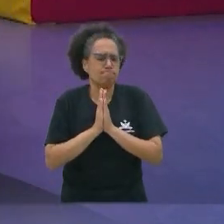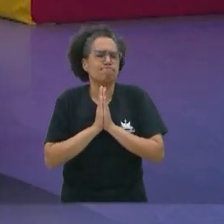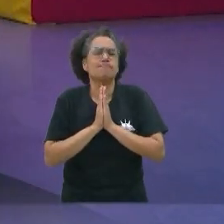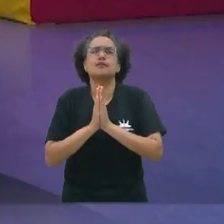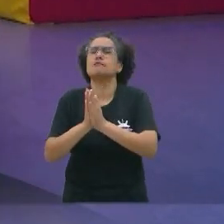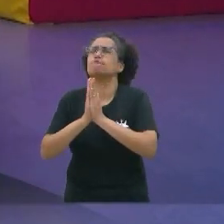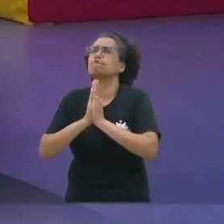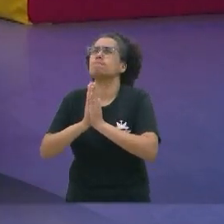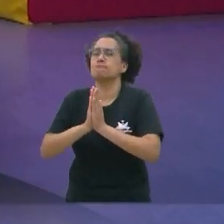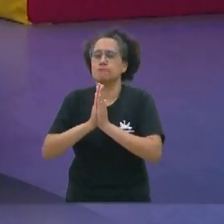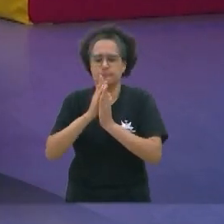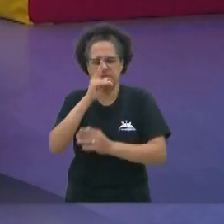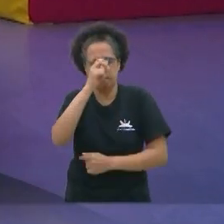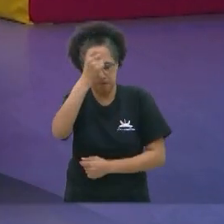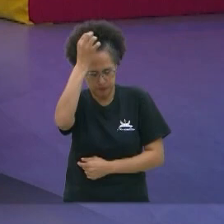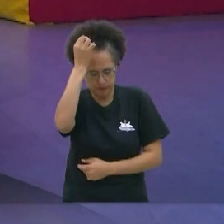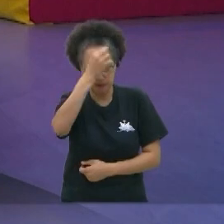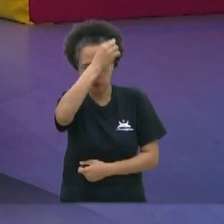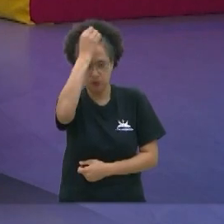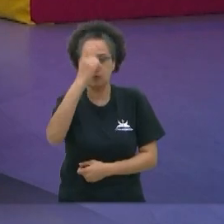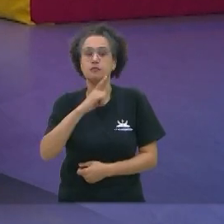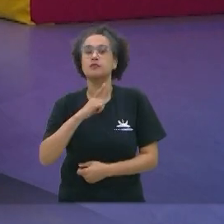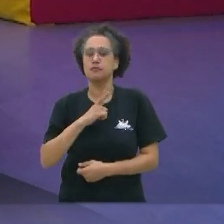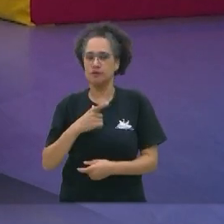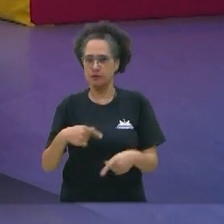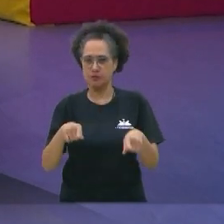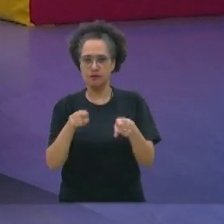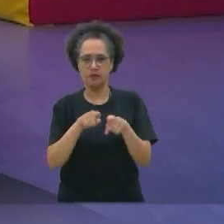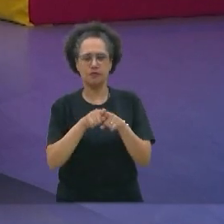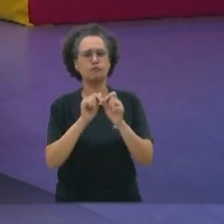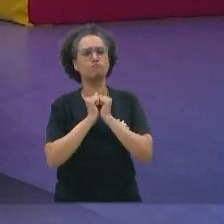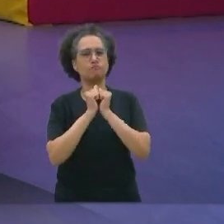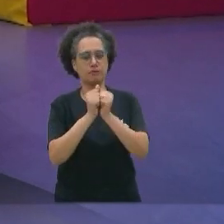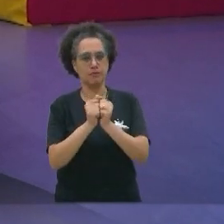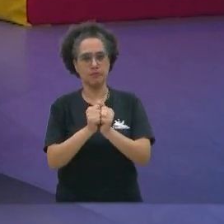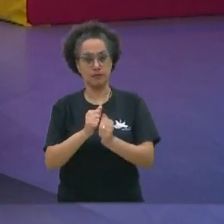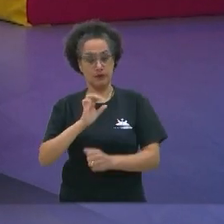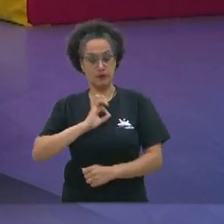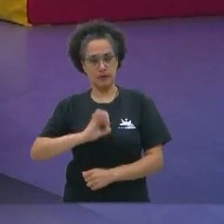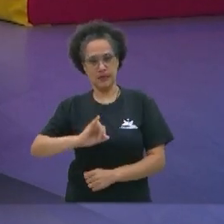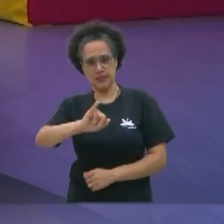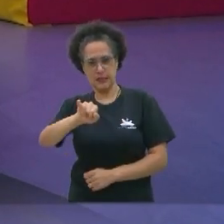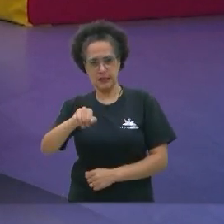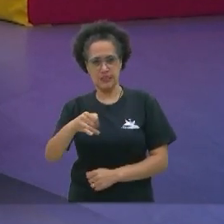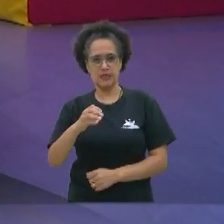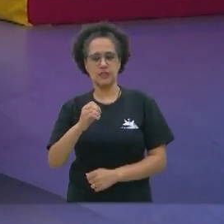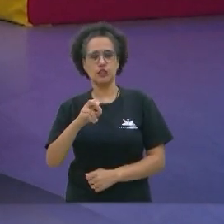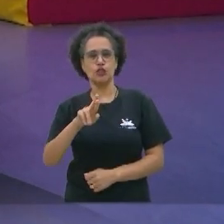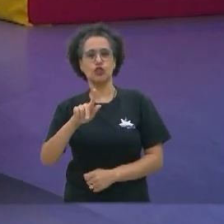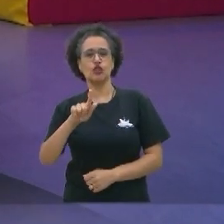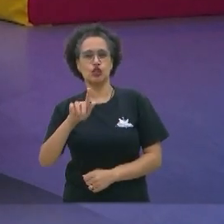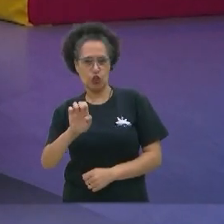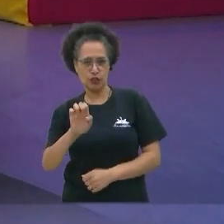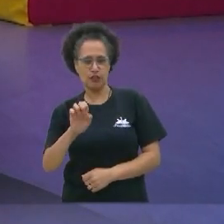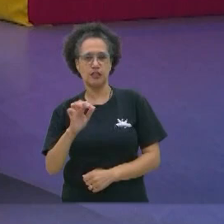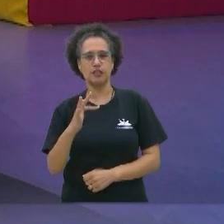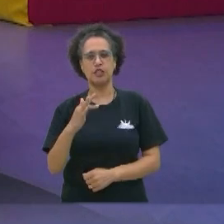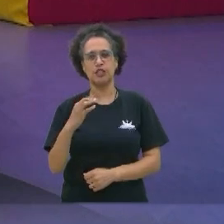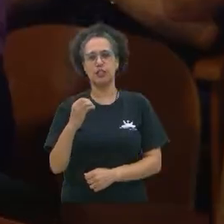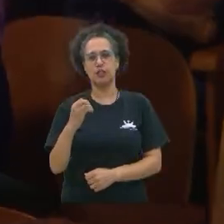Santo. E teremos ainda conosco o padre Jorge Fortunato, aqui da TV Evangelizar, conosco